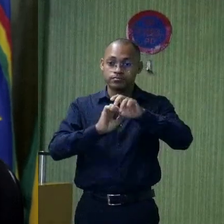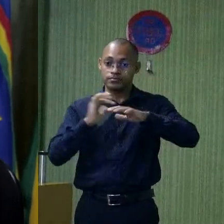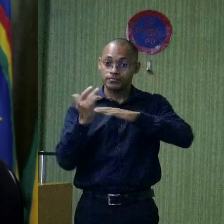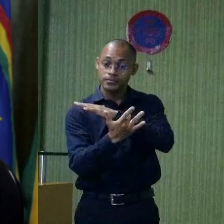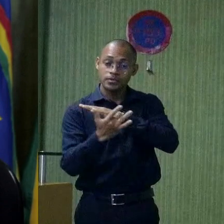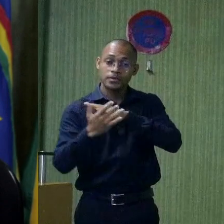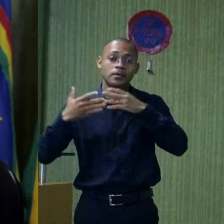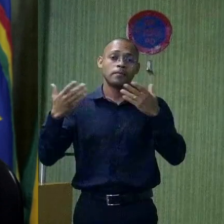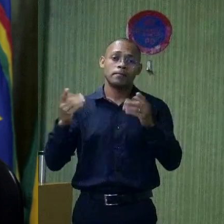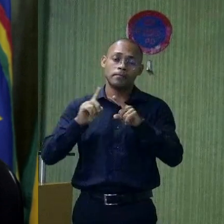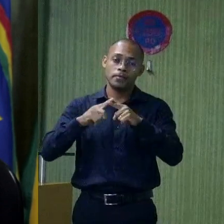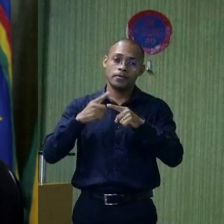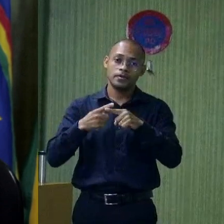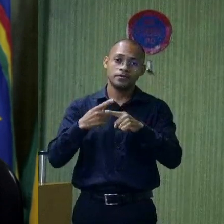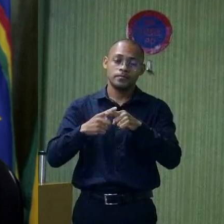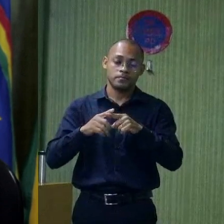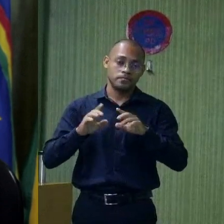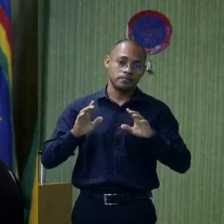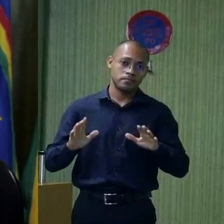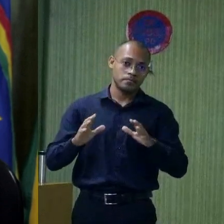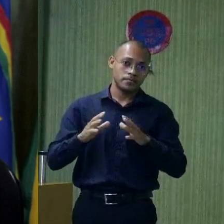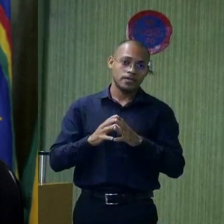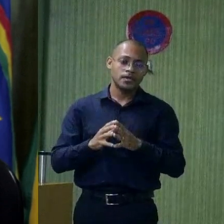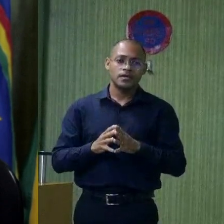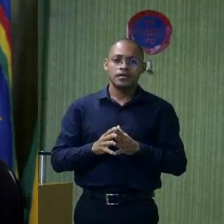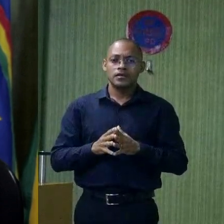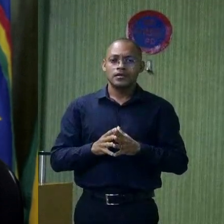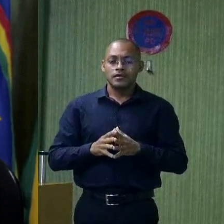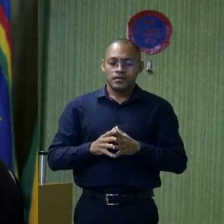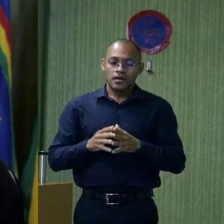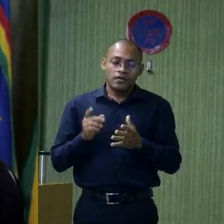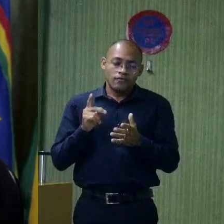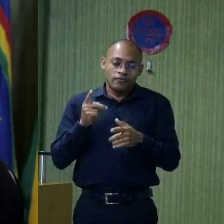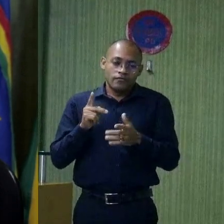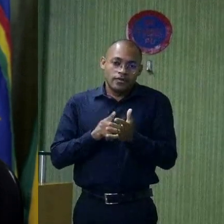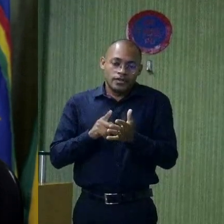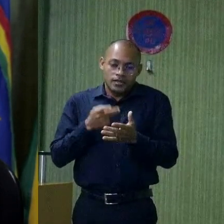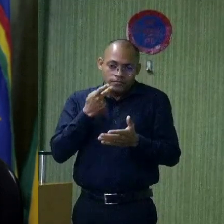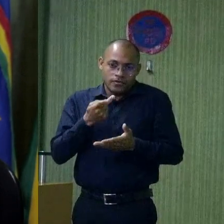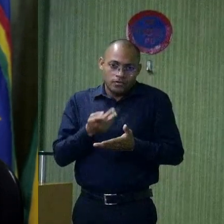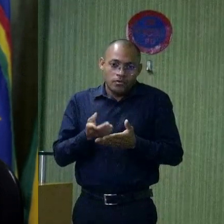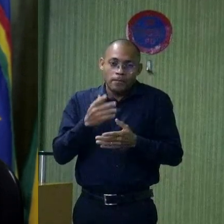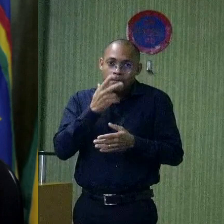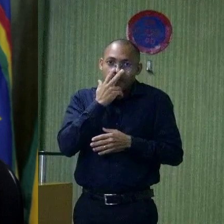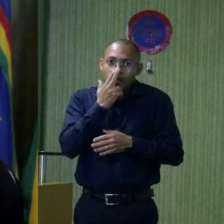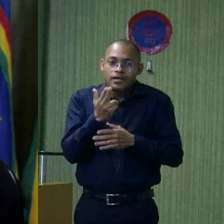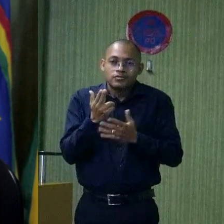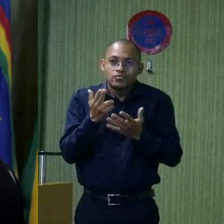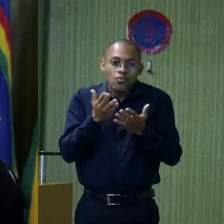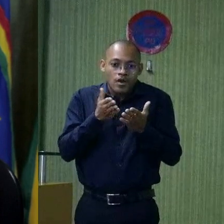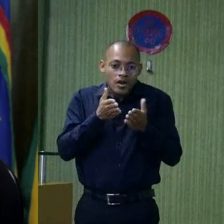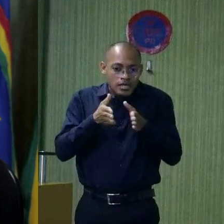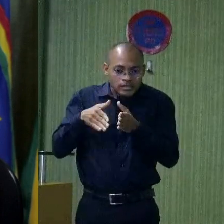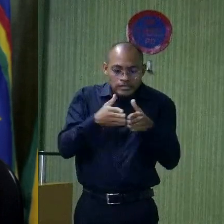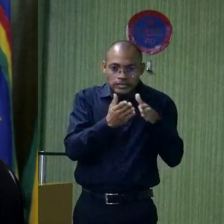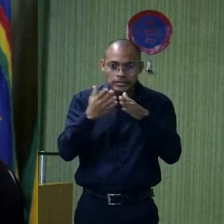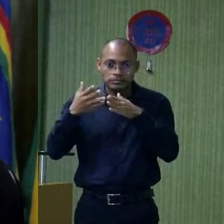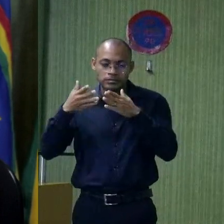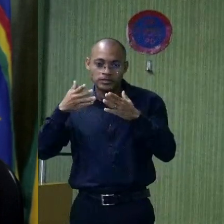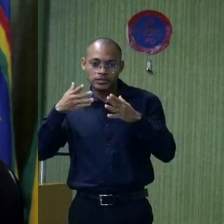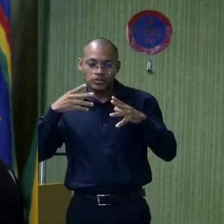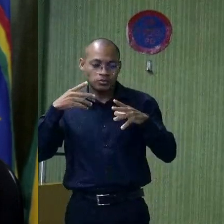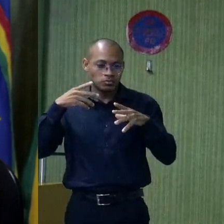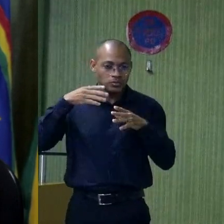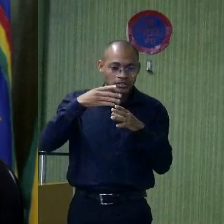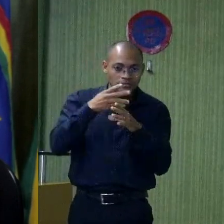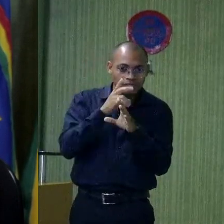eh não é é é algo como ele disse de fato é um labirinto né E que a gente não sabe ainda bem